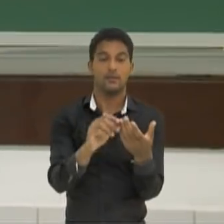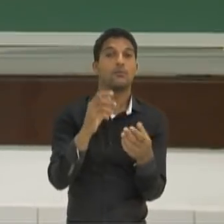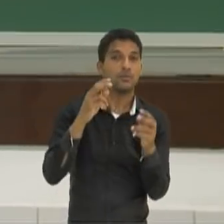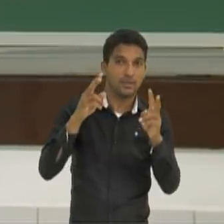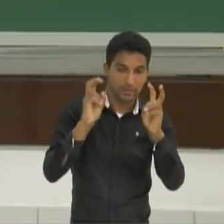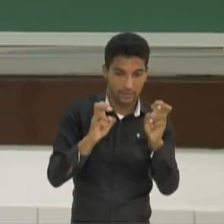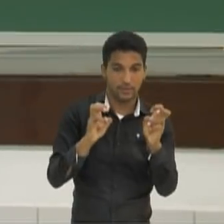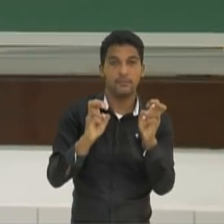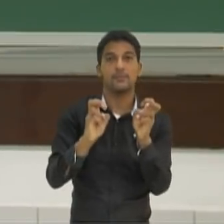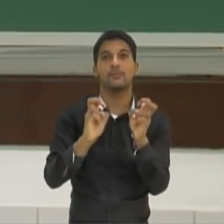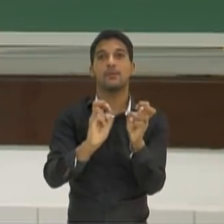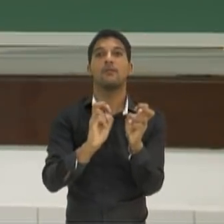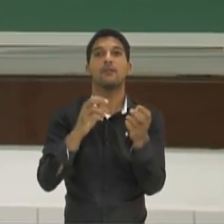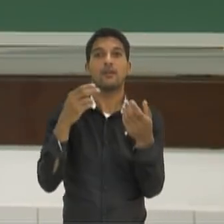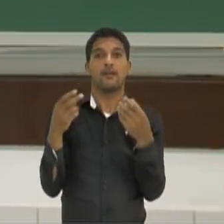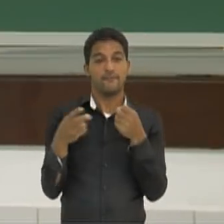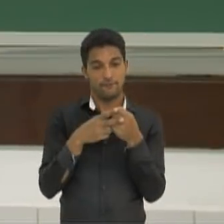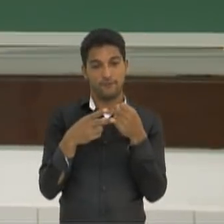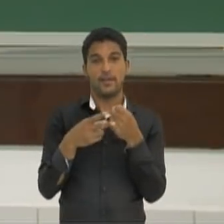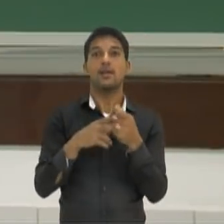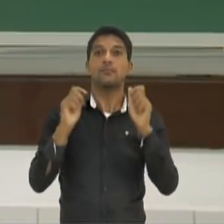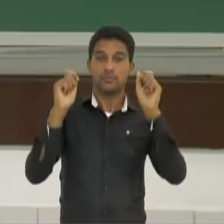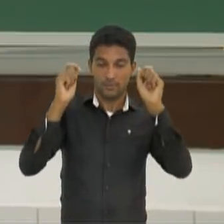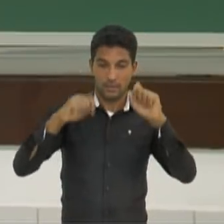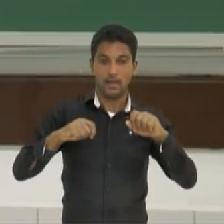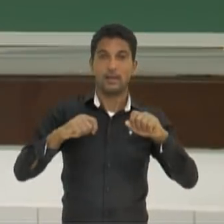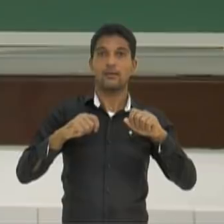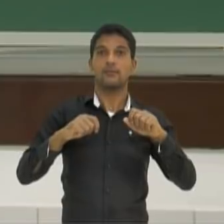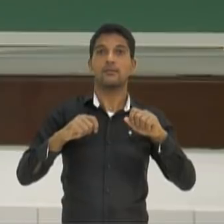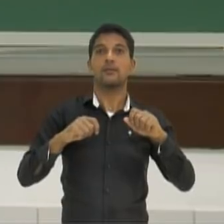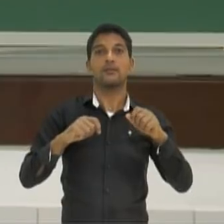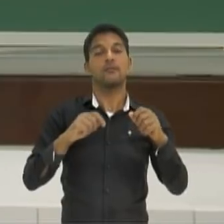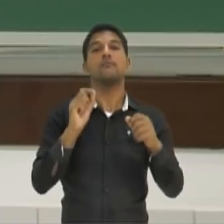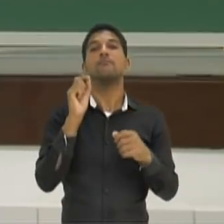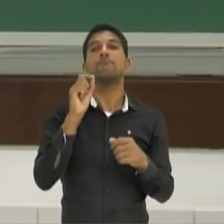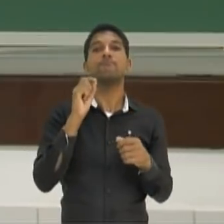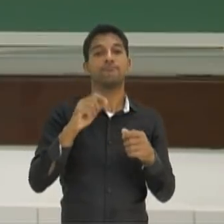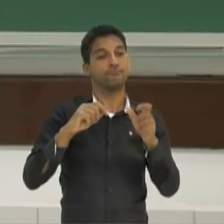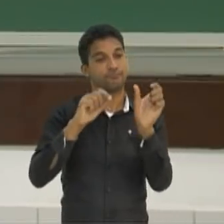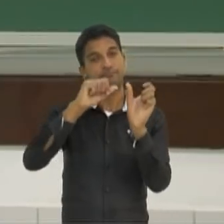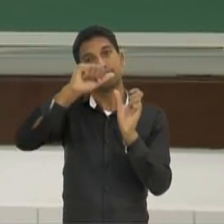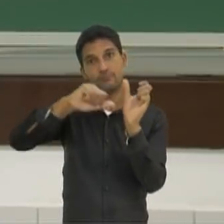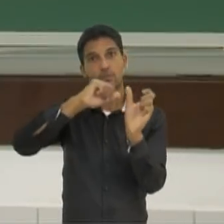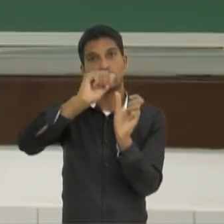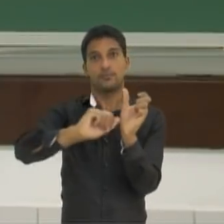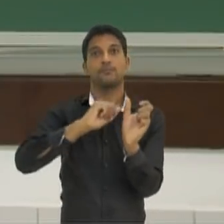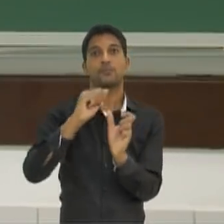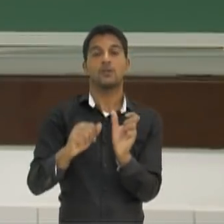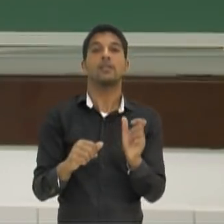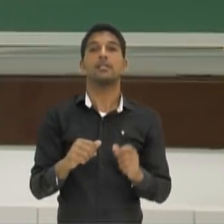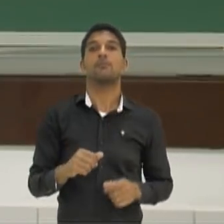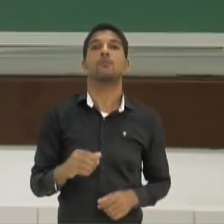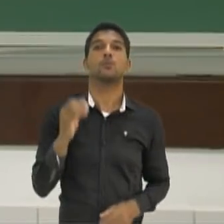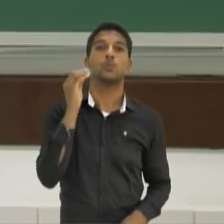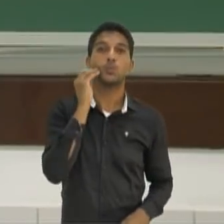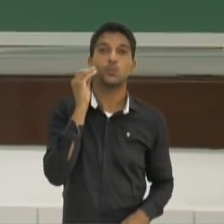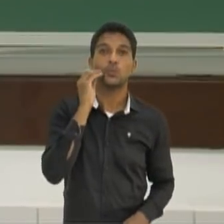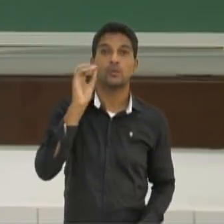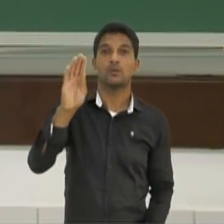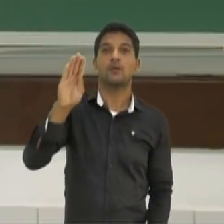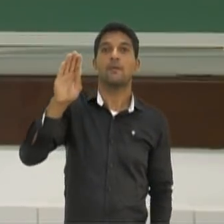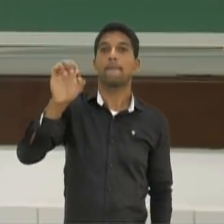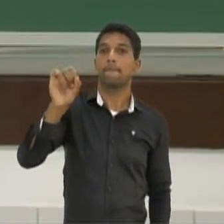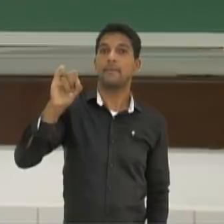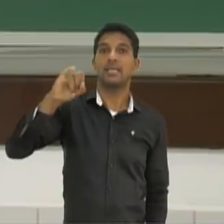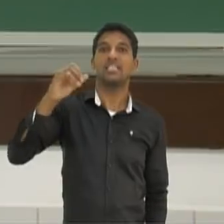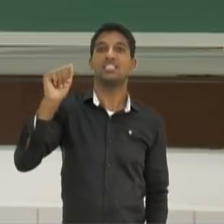conjugar, né? Eu estudo, tu estudas, ele estuda e por aí vai, né? Eu também sei que beijar é verbo porque é uma palavra que eu consigo